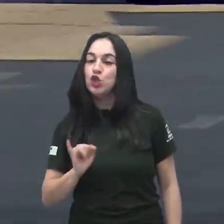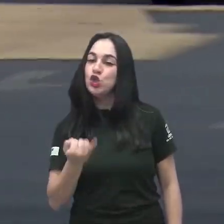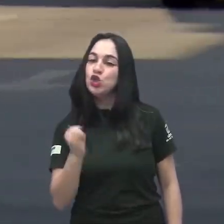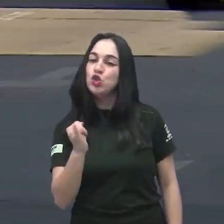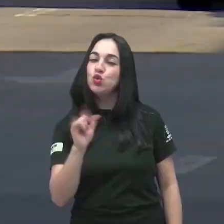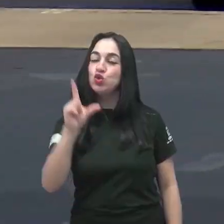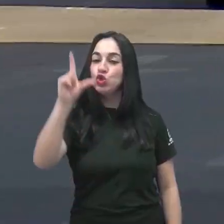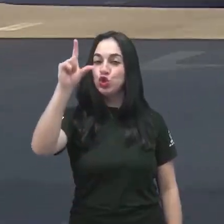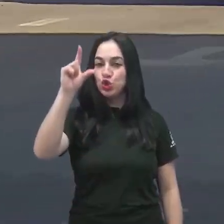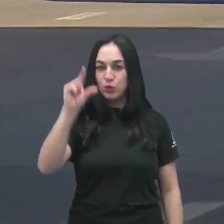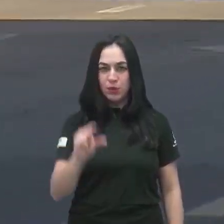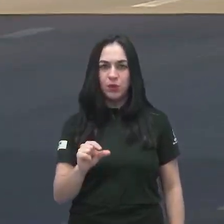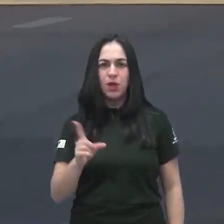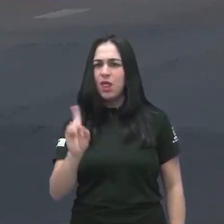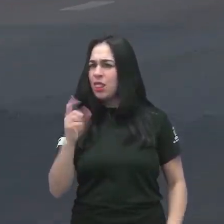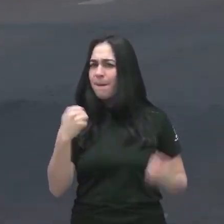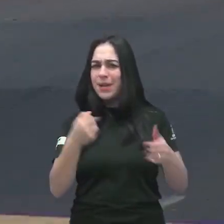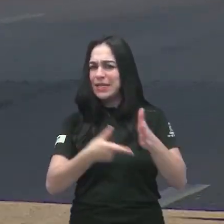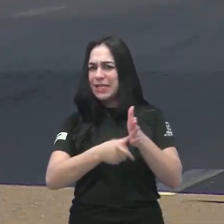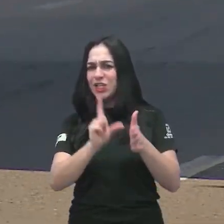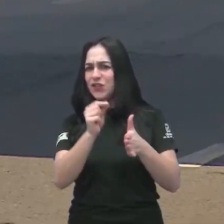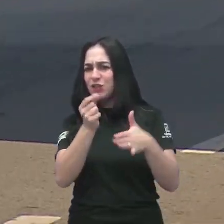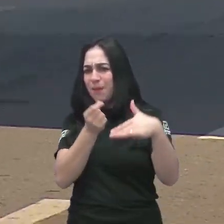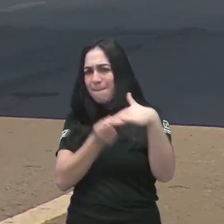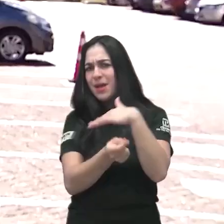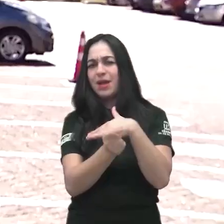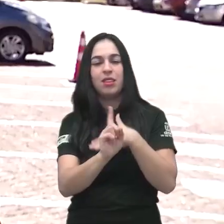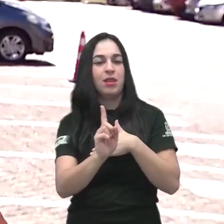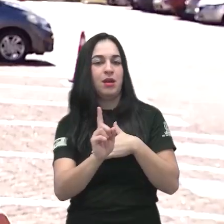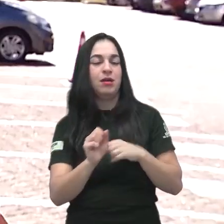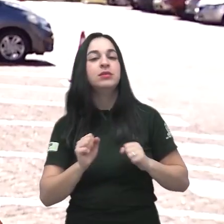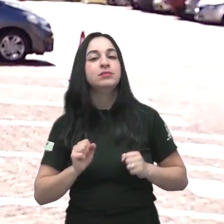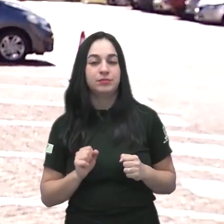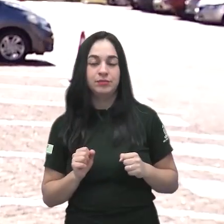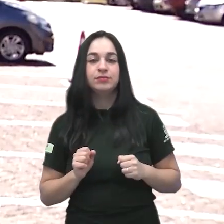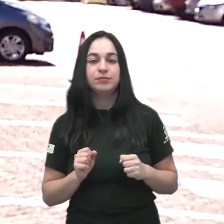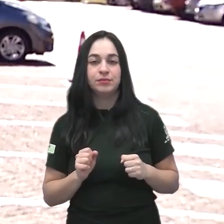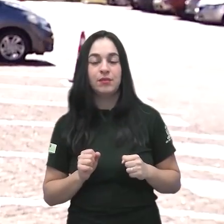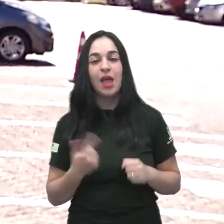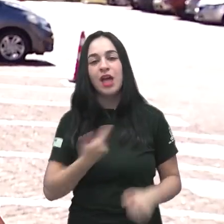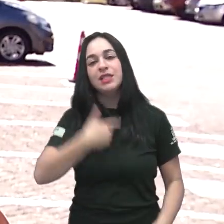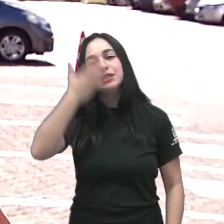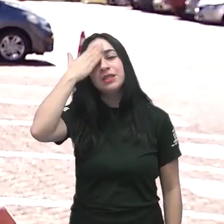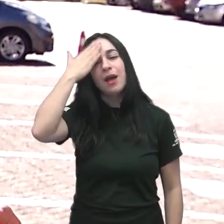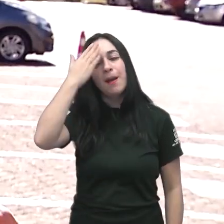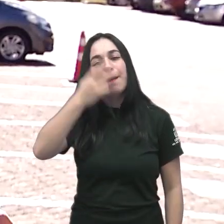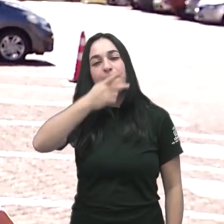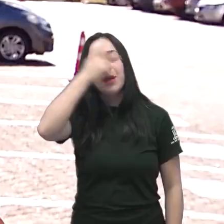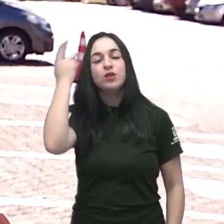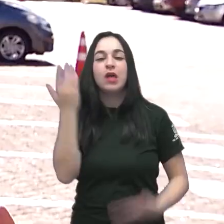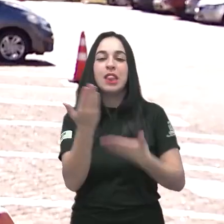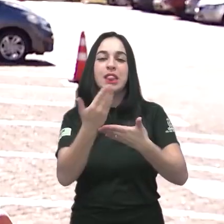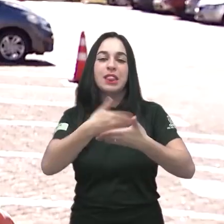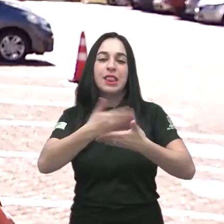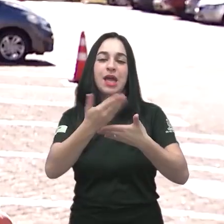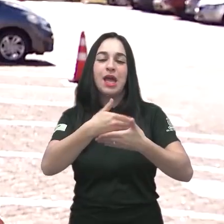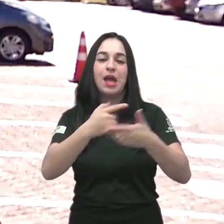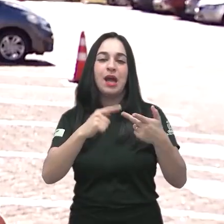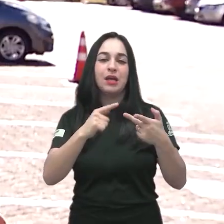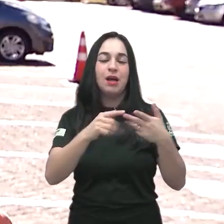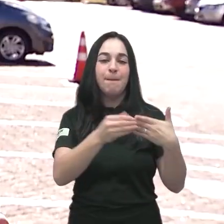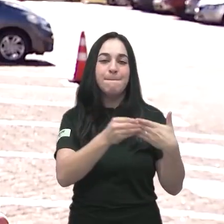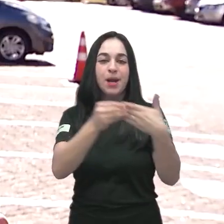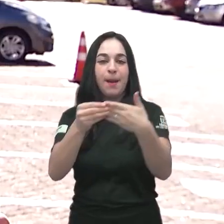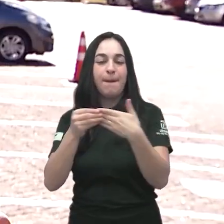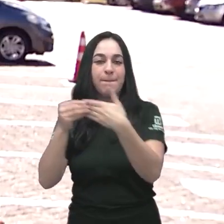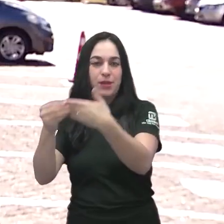iniciativa prevê juros reduzidos sem a necessidade de entrada. Hoje nós sabemos que os entregadores, taxistas, condutores de veículos de carga